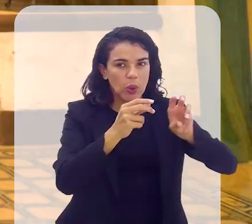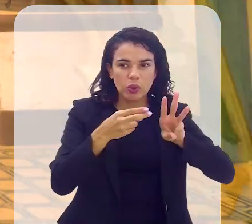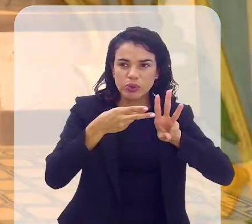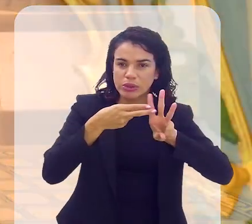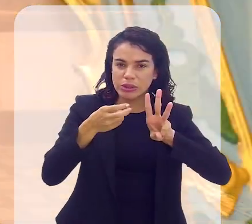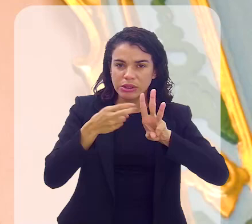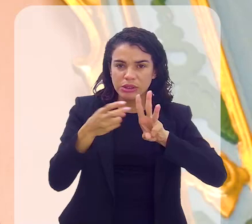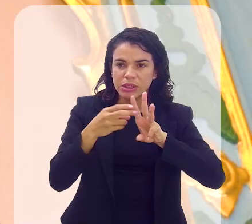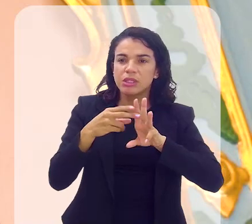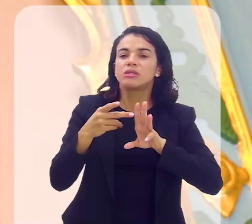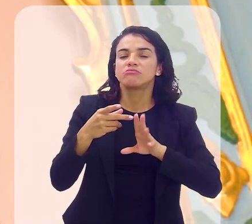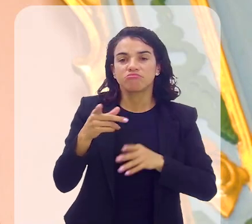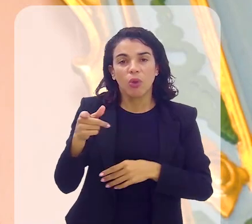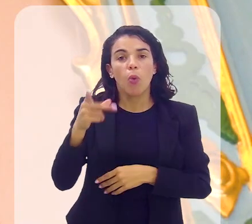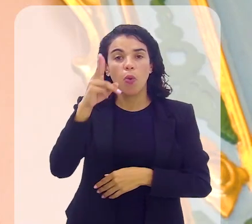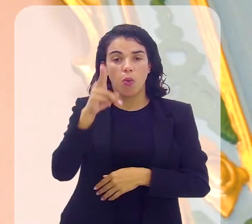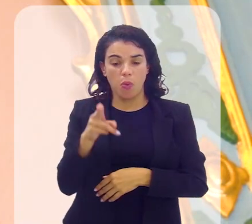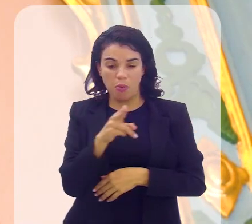aldeados.